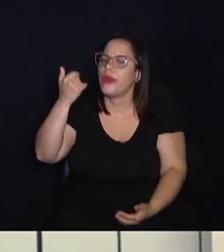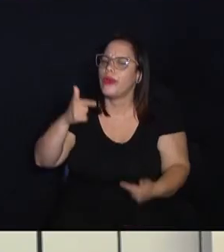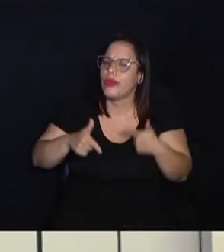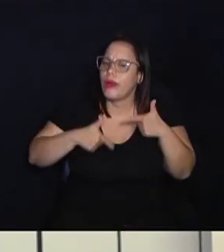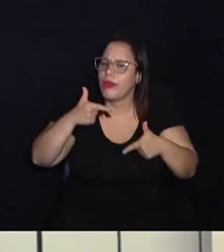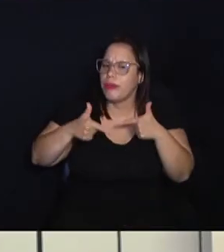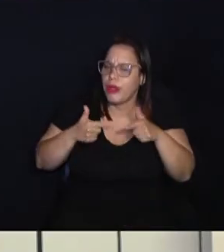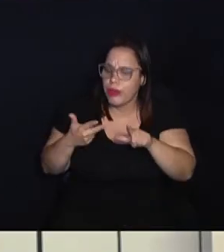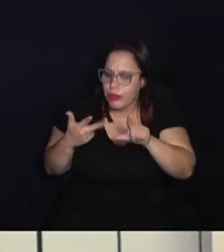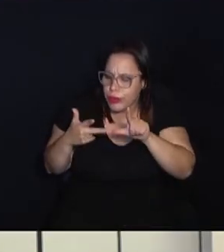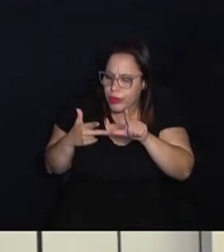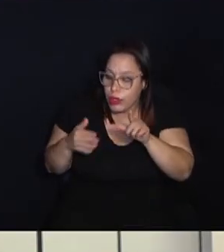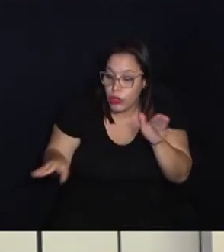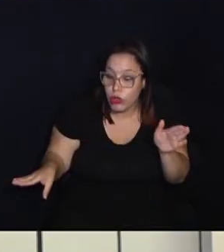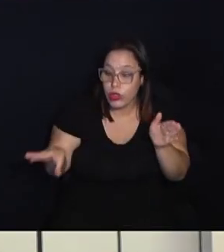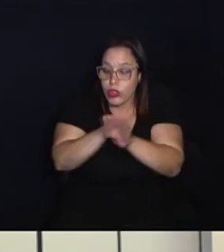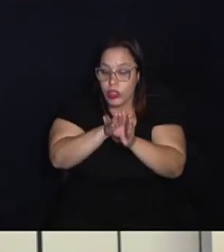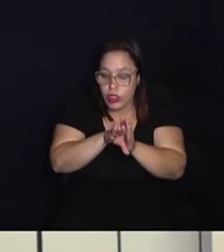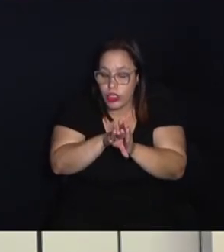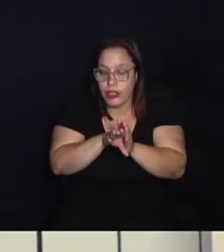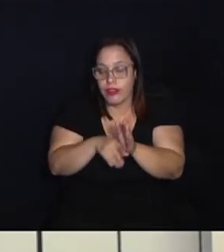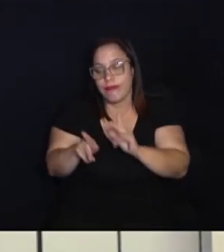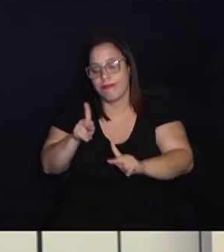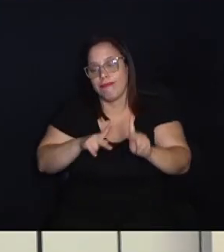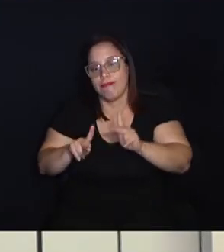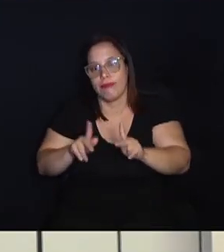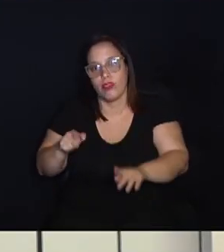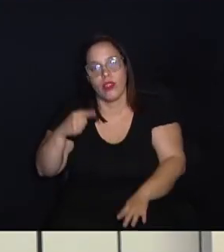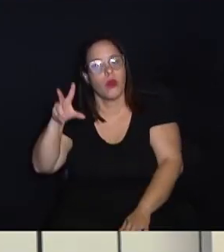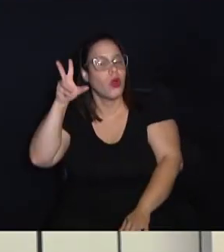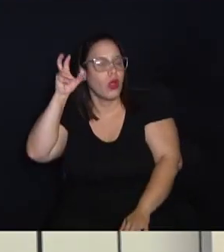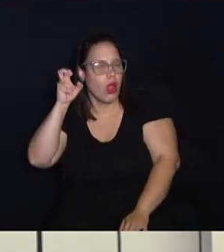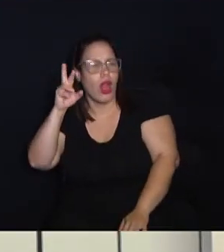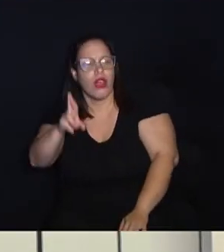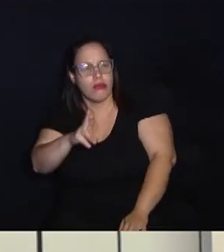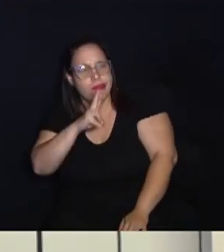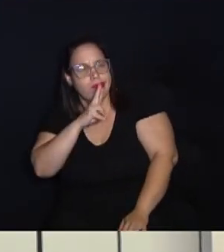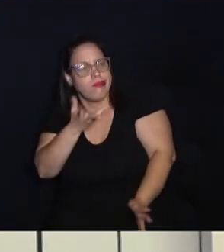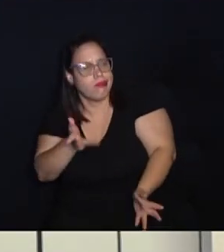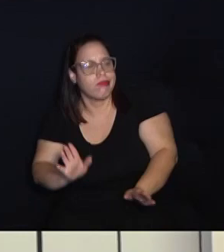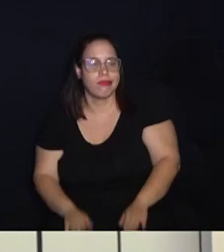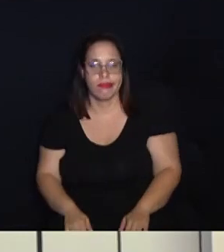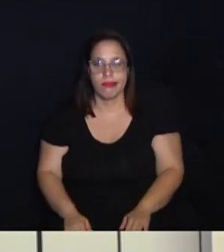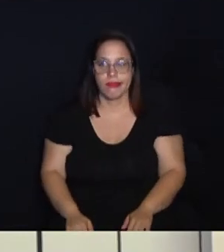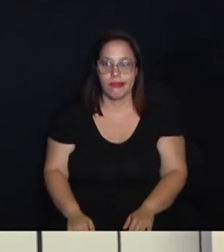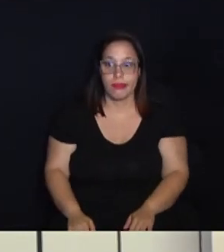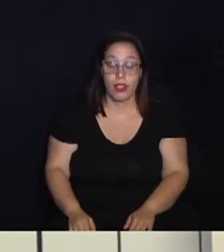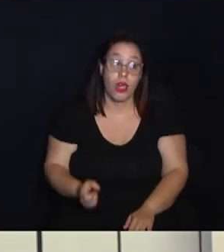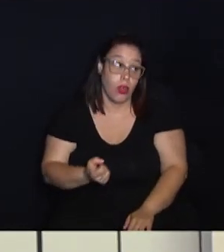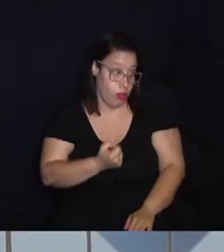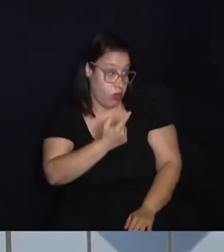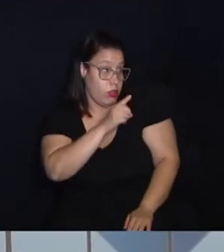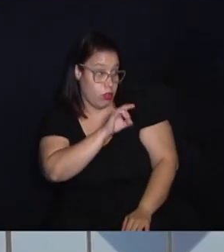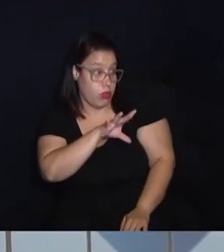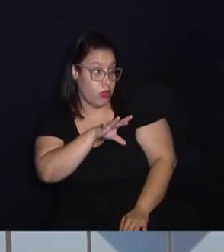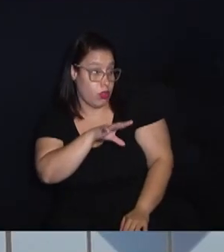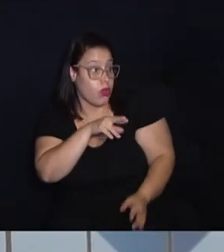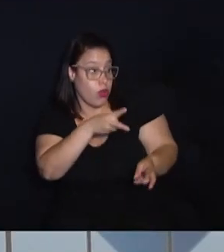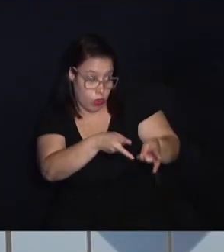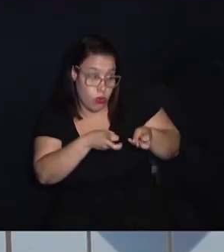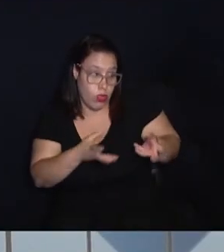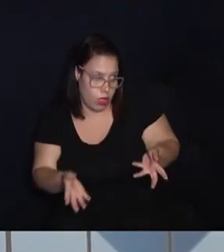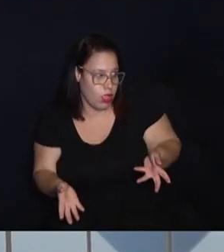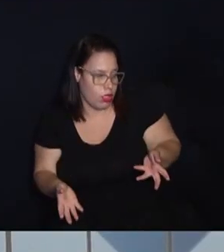por o Legislativo chegar até a população e depois escutar a resposta também da população? Eu acho que primeiro você só vai ser